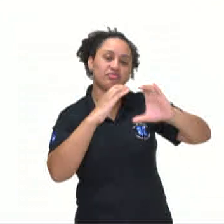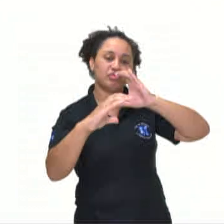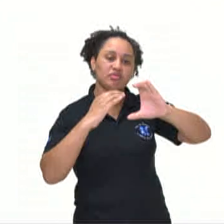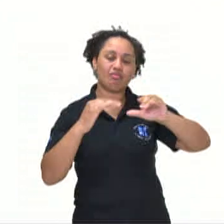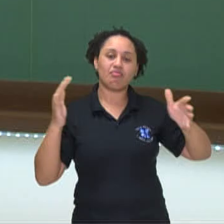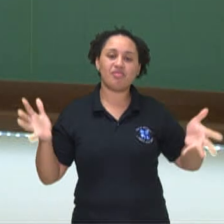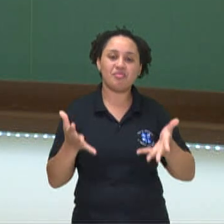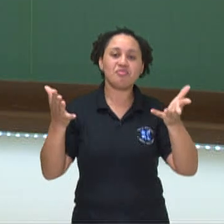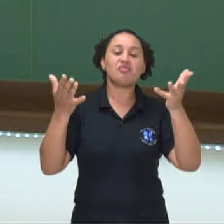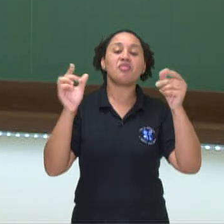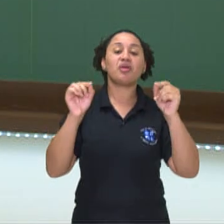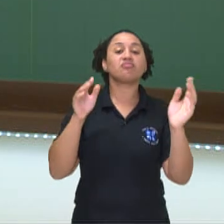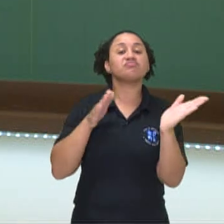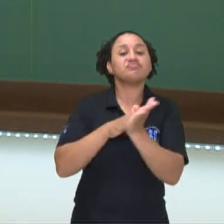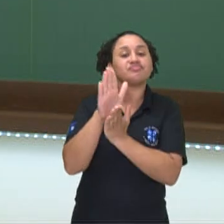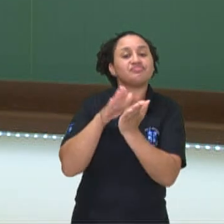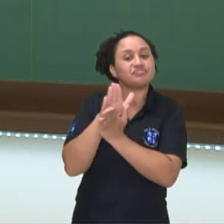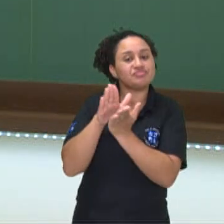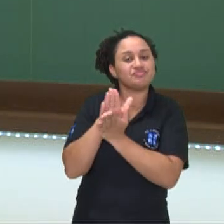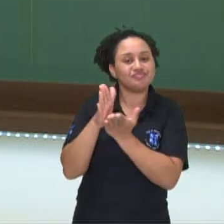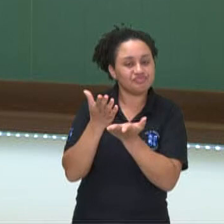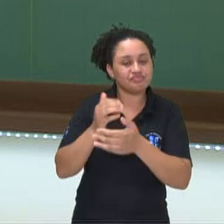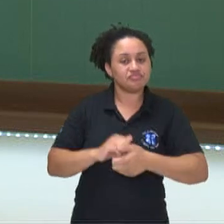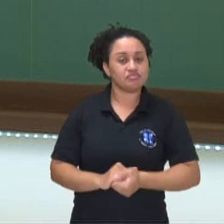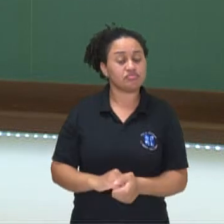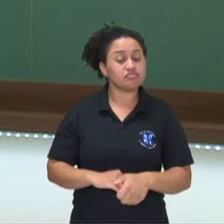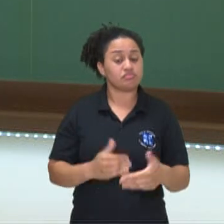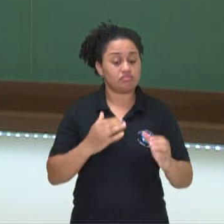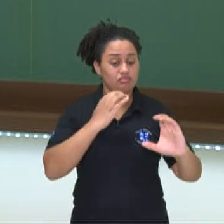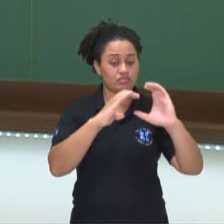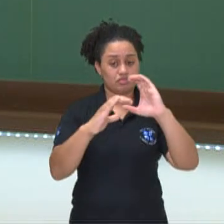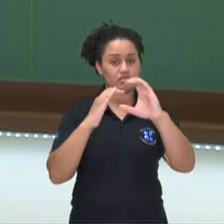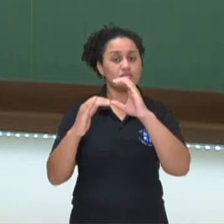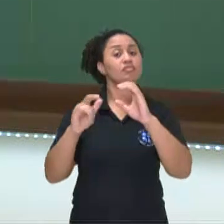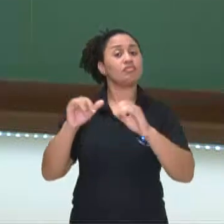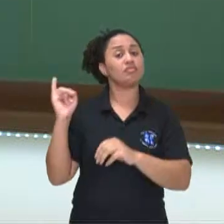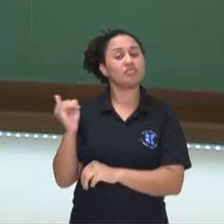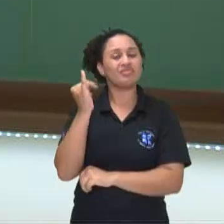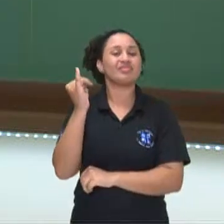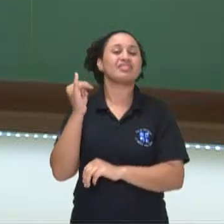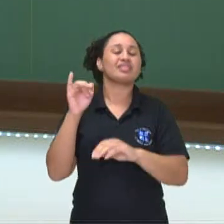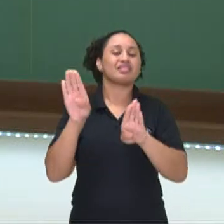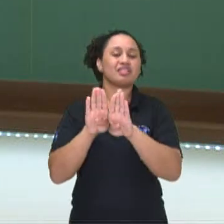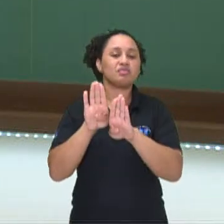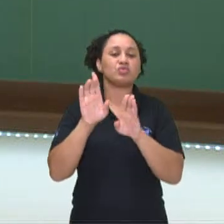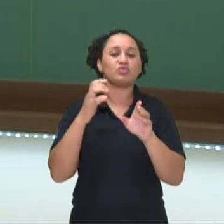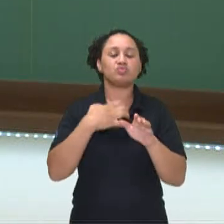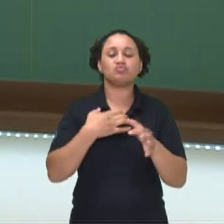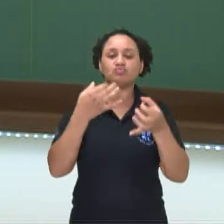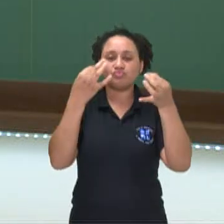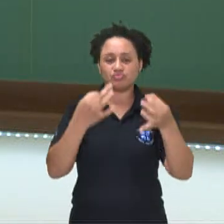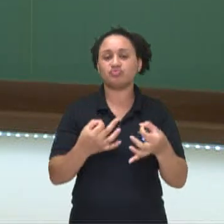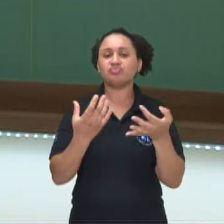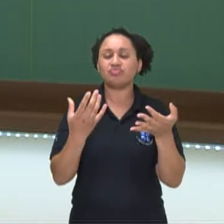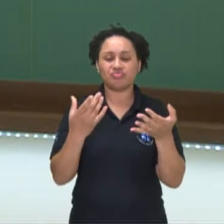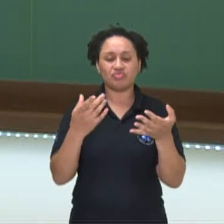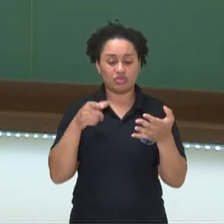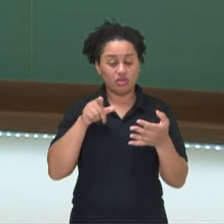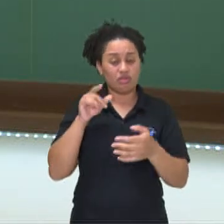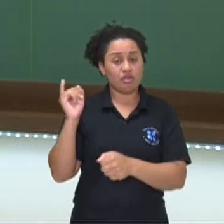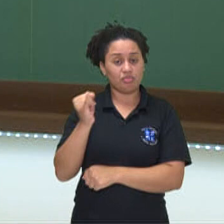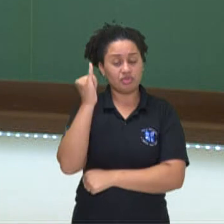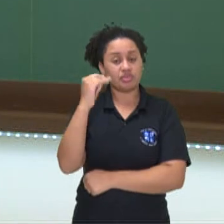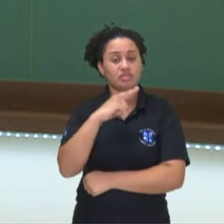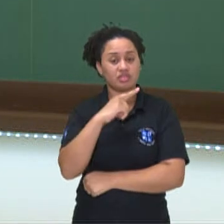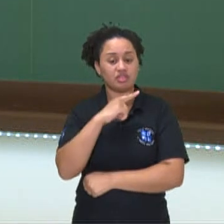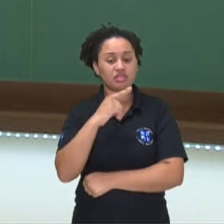o consumo. Então, a importância dos meios de comunicação e da sua eficácia e da sua importância para